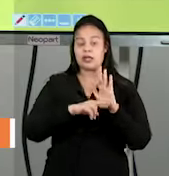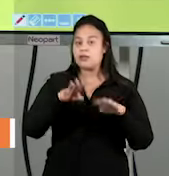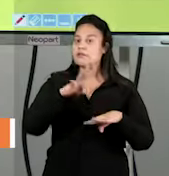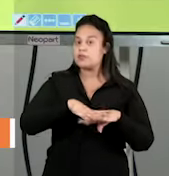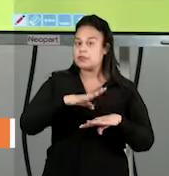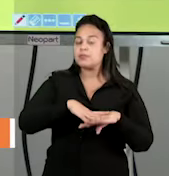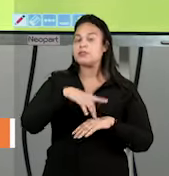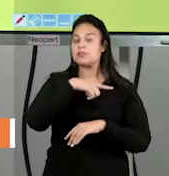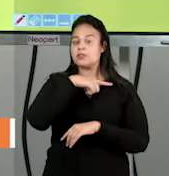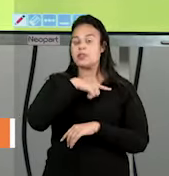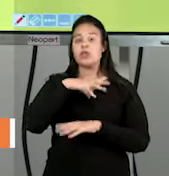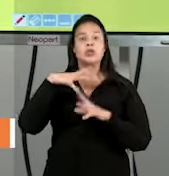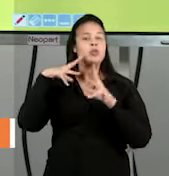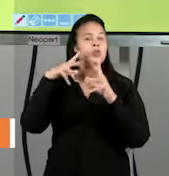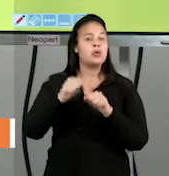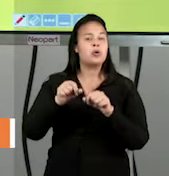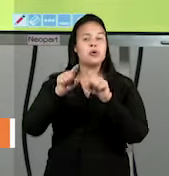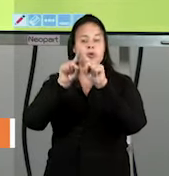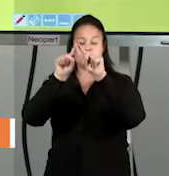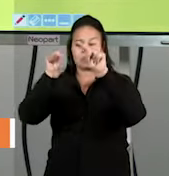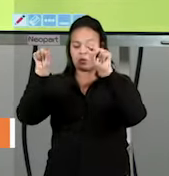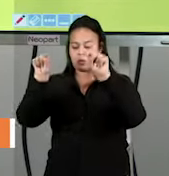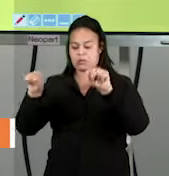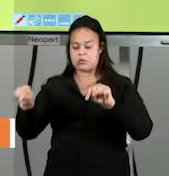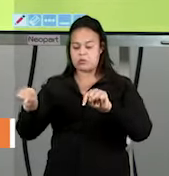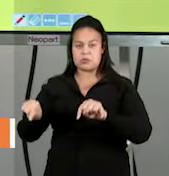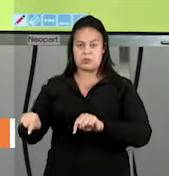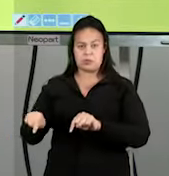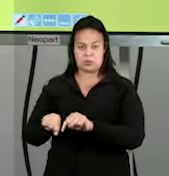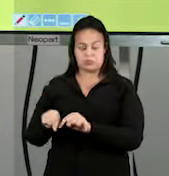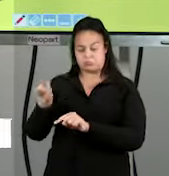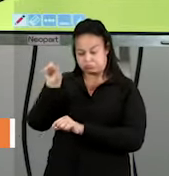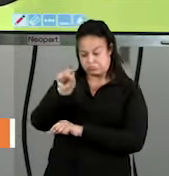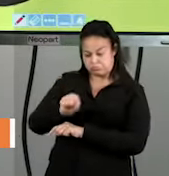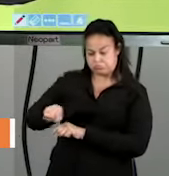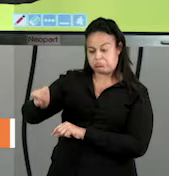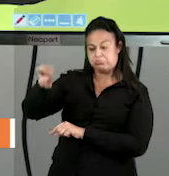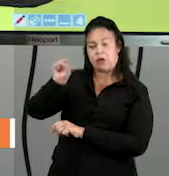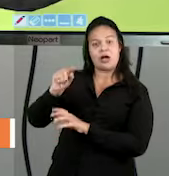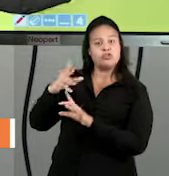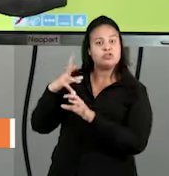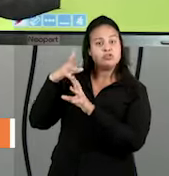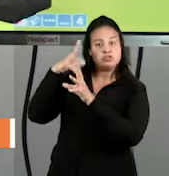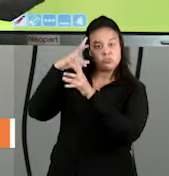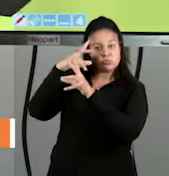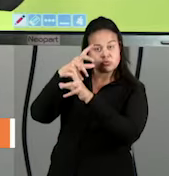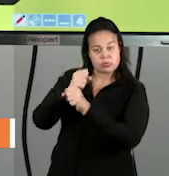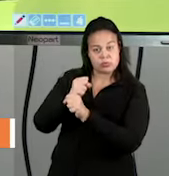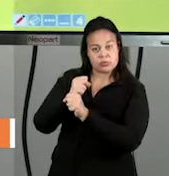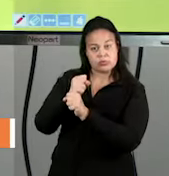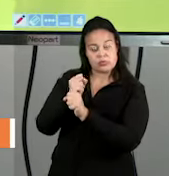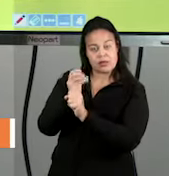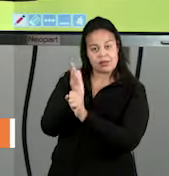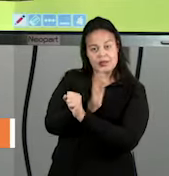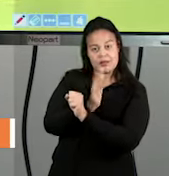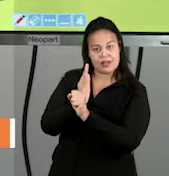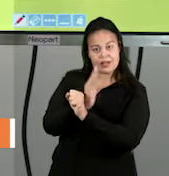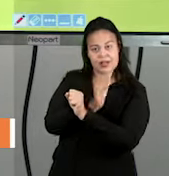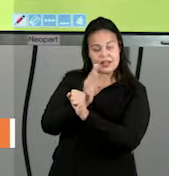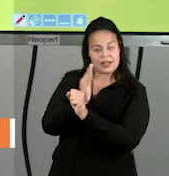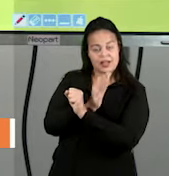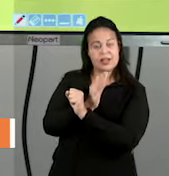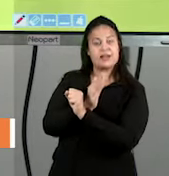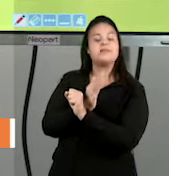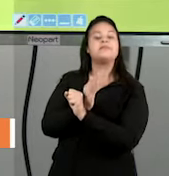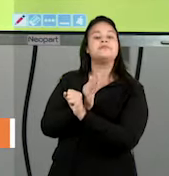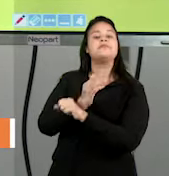todo polígono regular, a soma desses ângulos externos mede